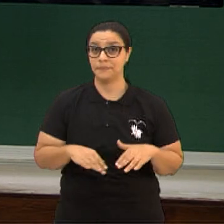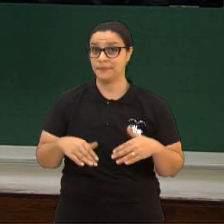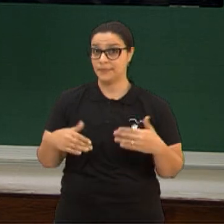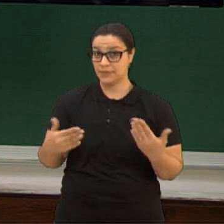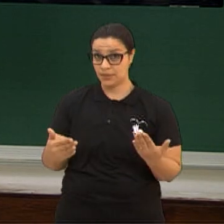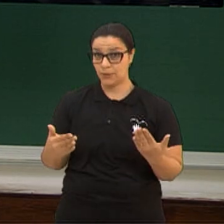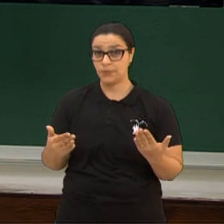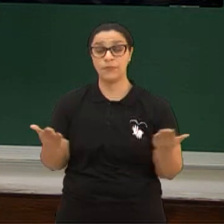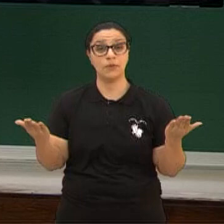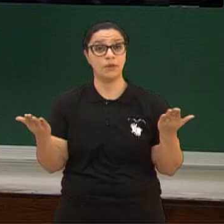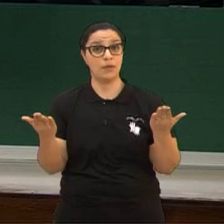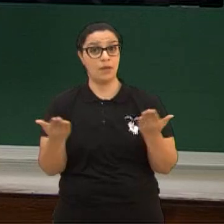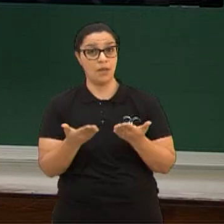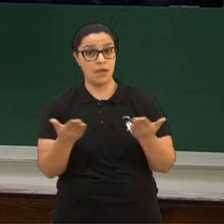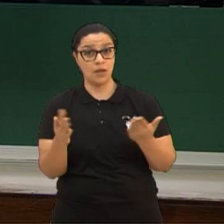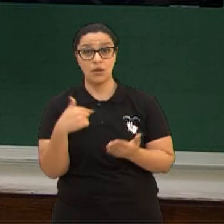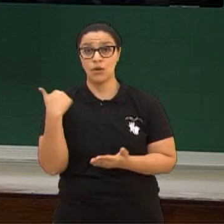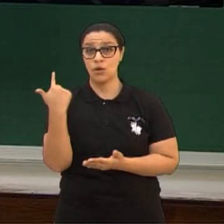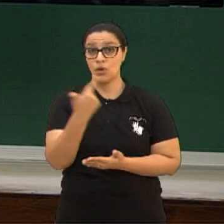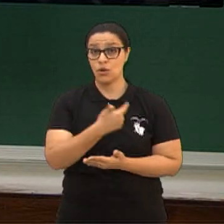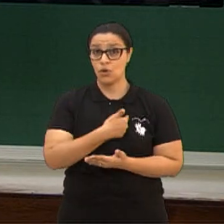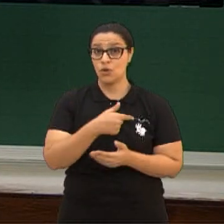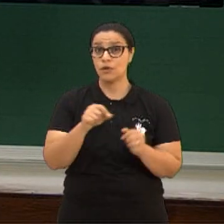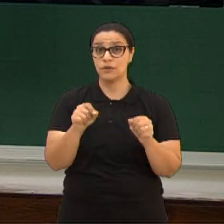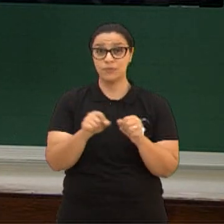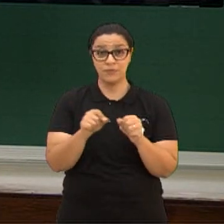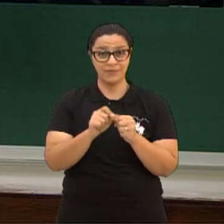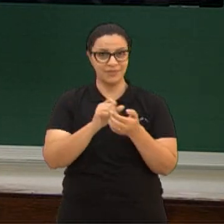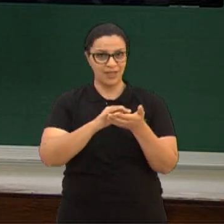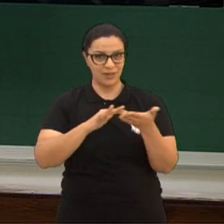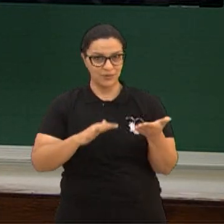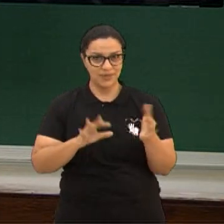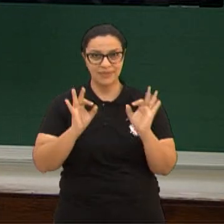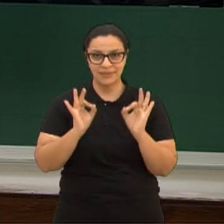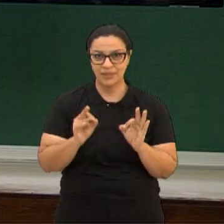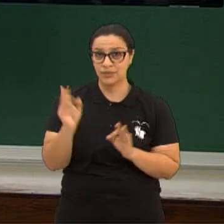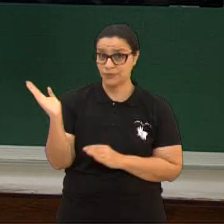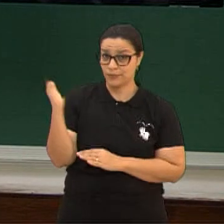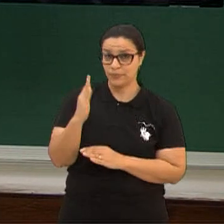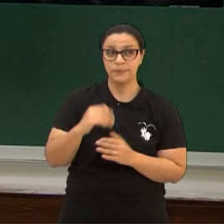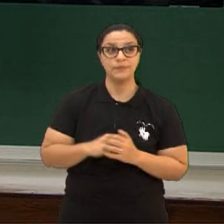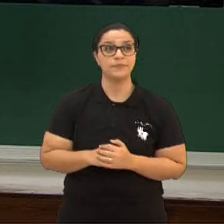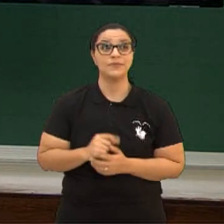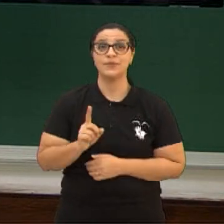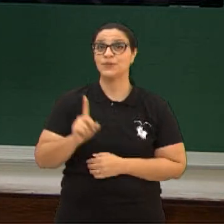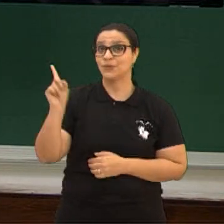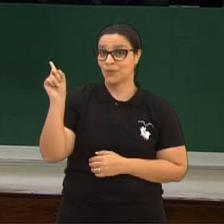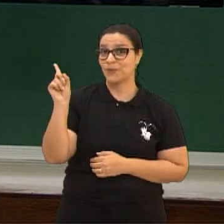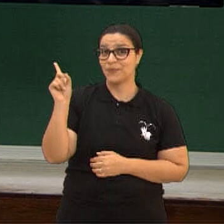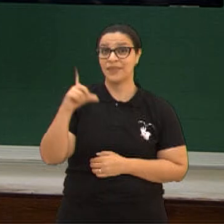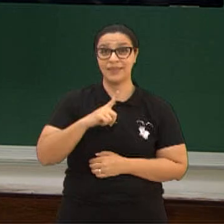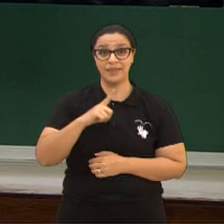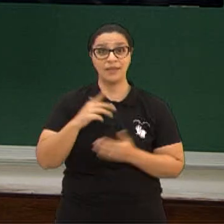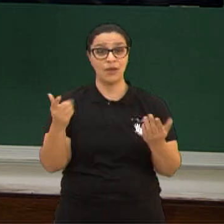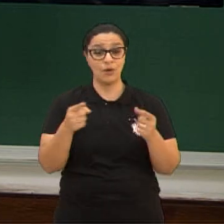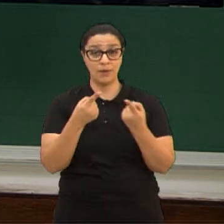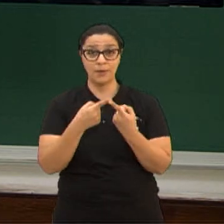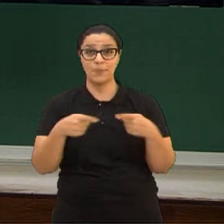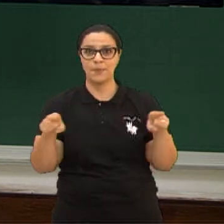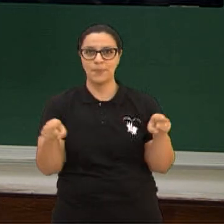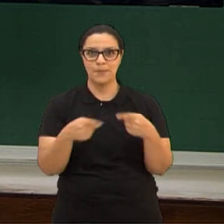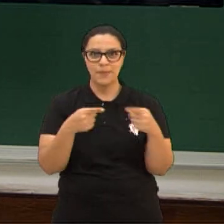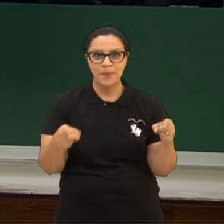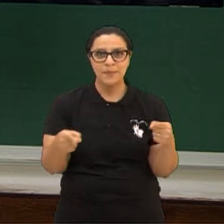Bom, então agora nós vamos fazer o nosso exercício. Vamos lá? Olha só, nós temos uma